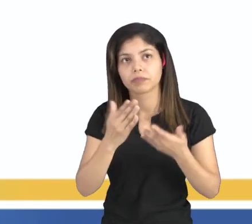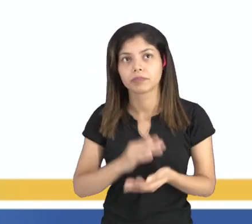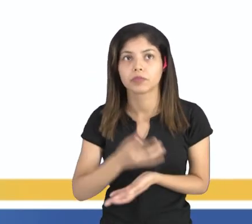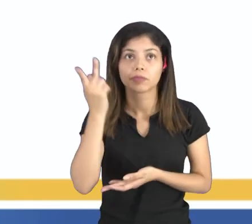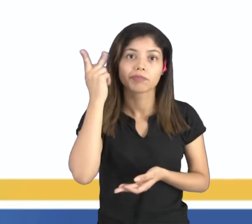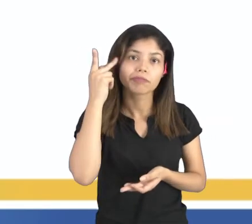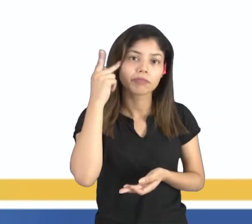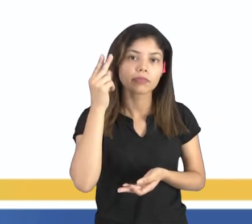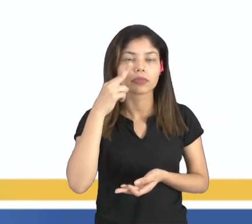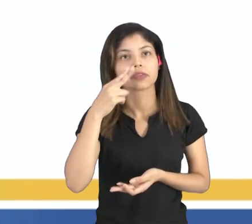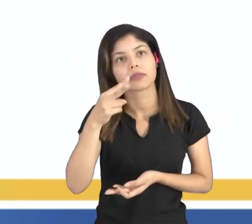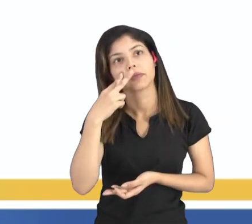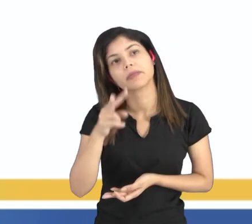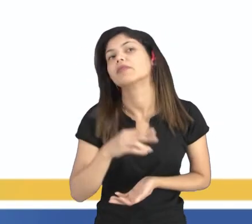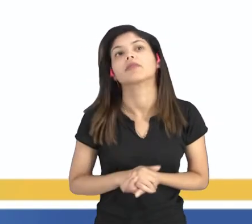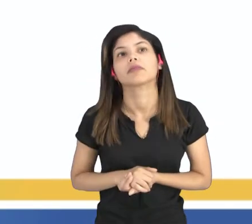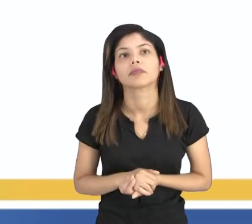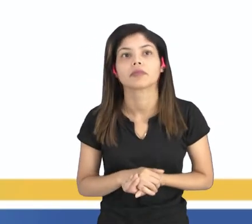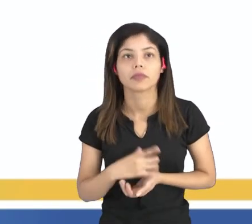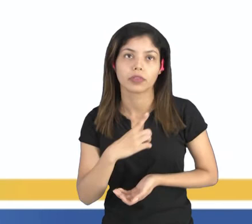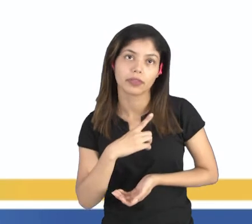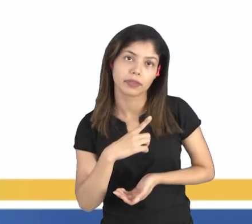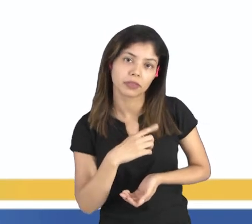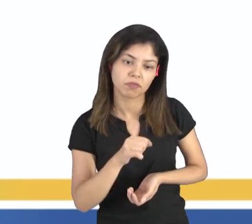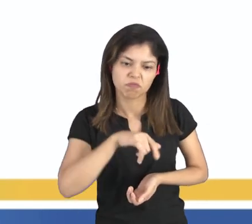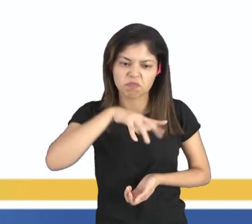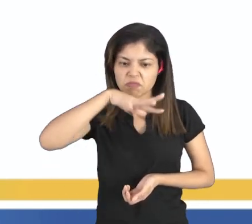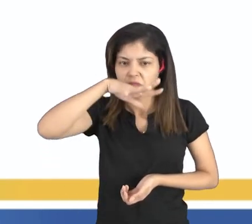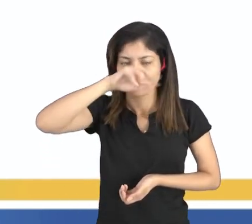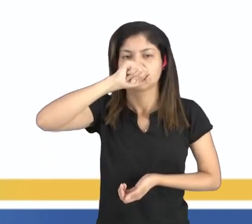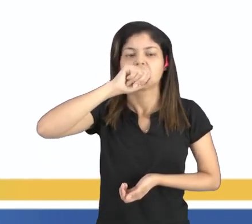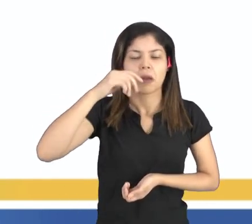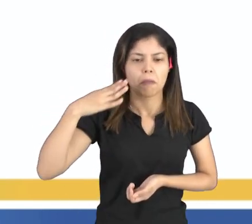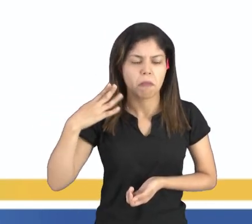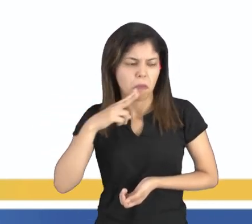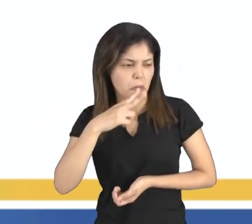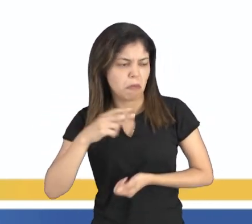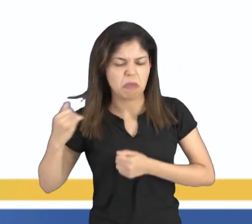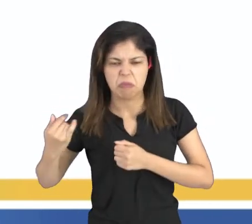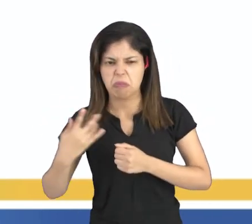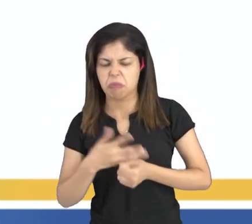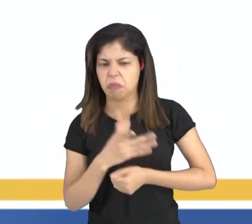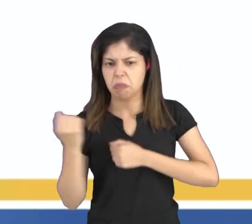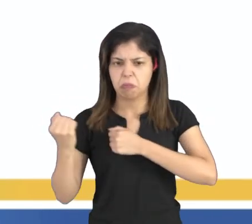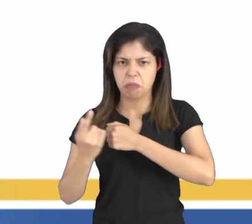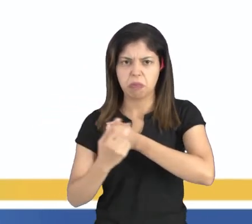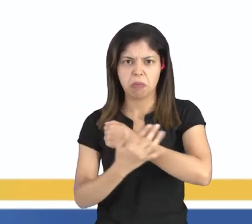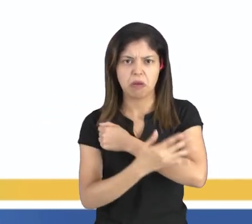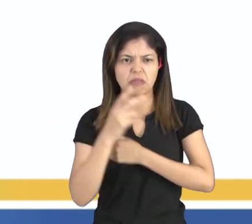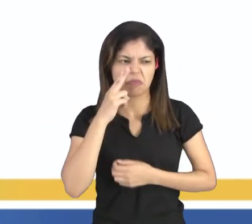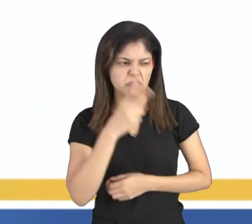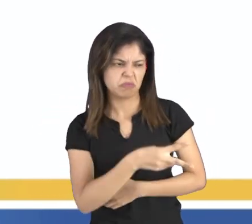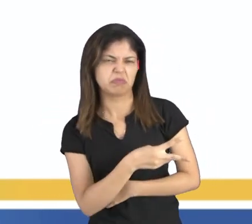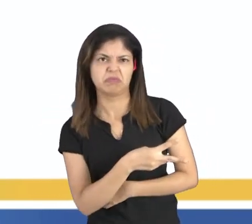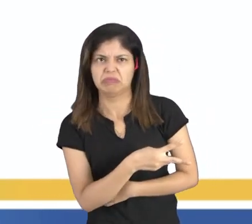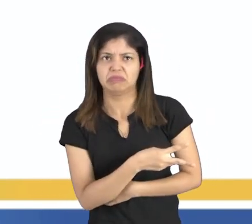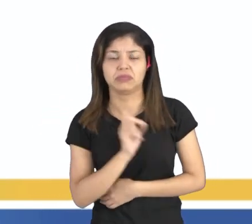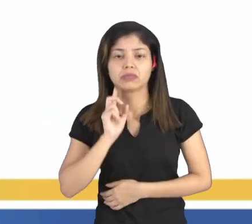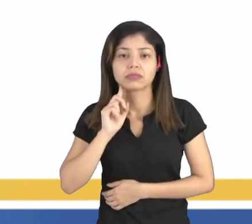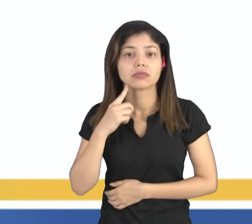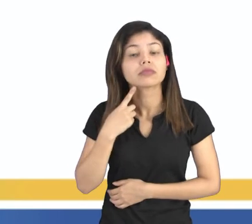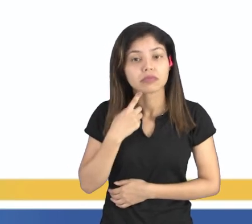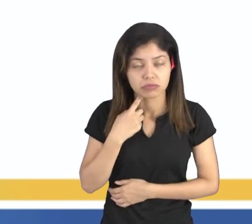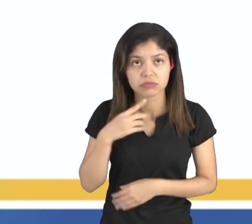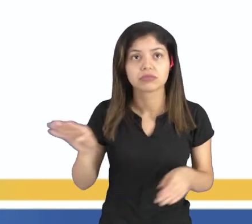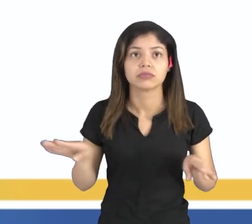basta visitar São Paulo. É um rio fétido que você sente o cheiro ao passar próximo dele e também com muitos